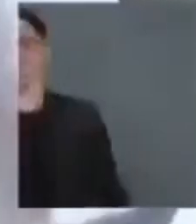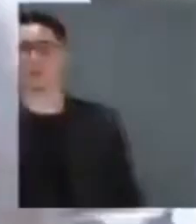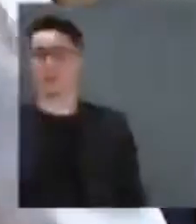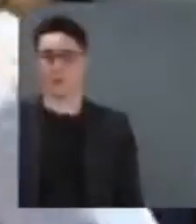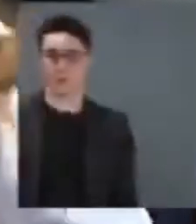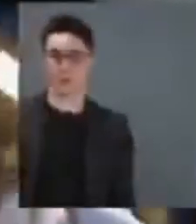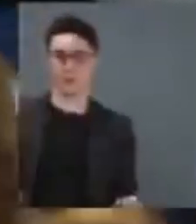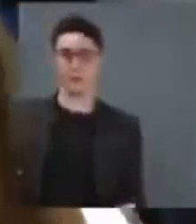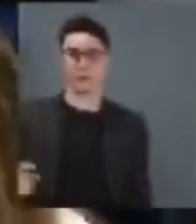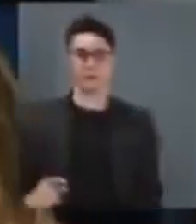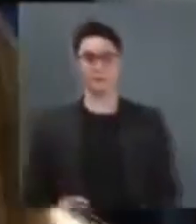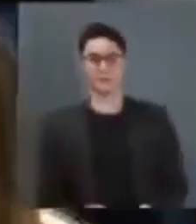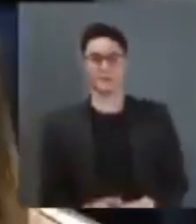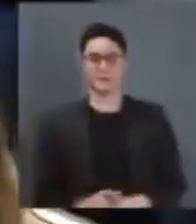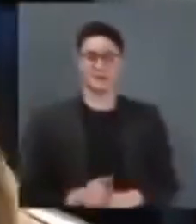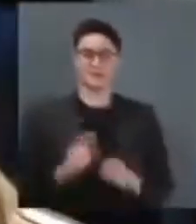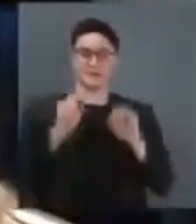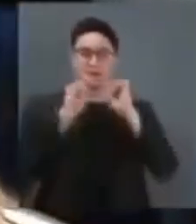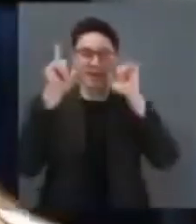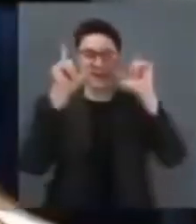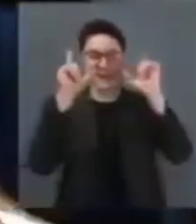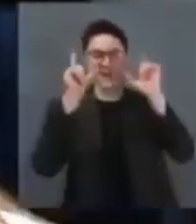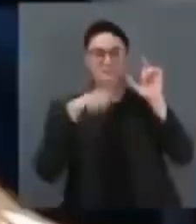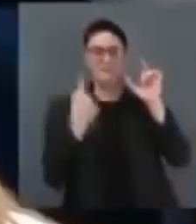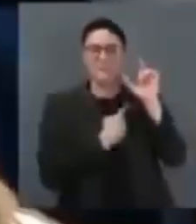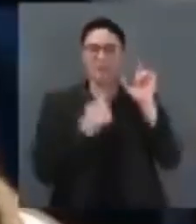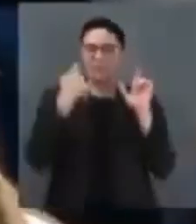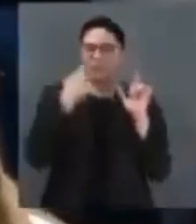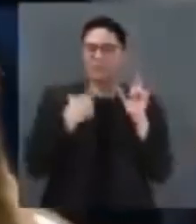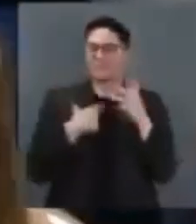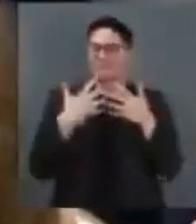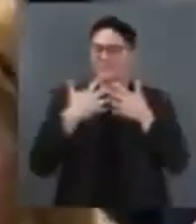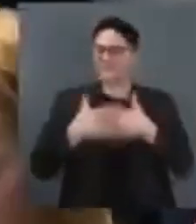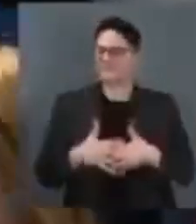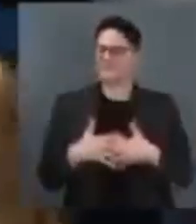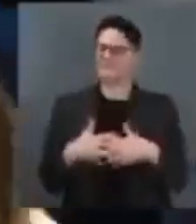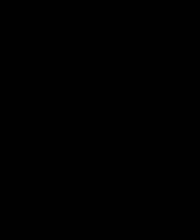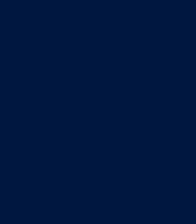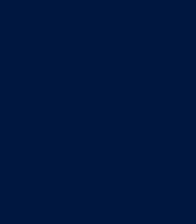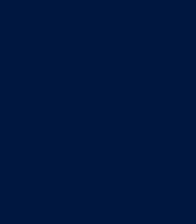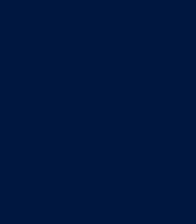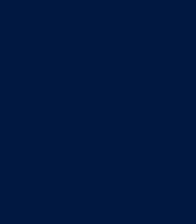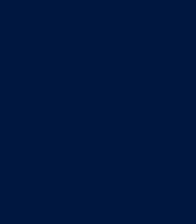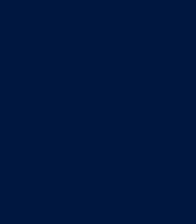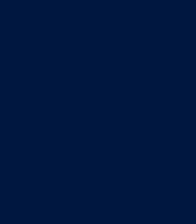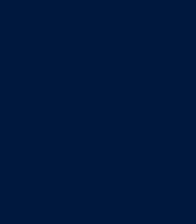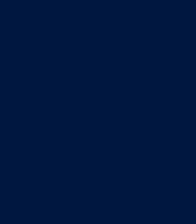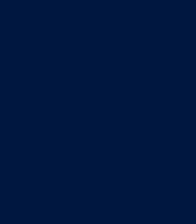registrado aqui o meu profundo voto de pesar. Muito obrigada, senhor presidente.